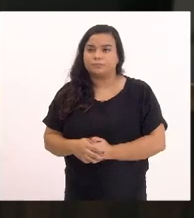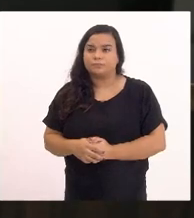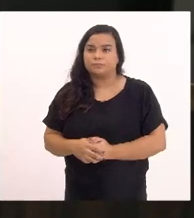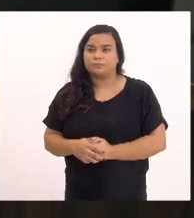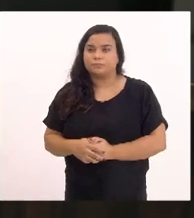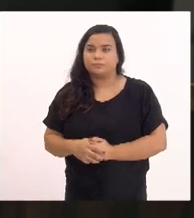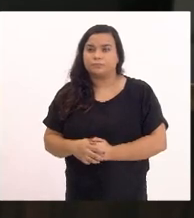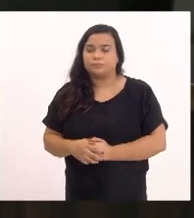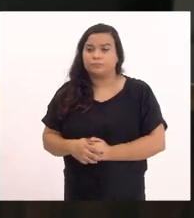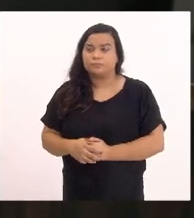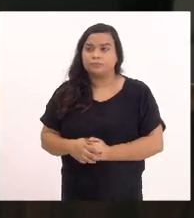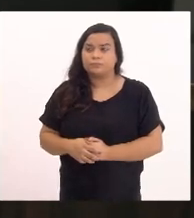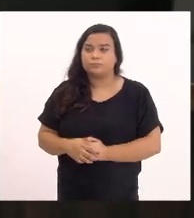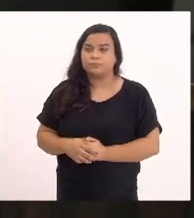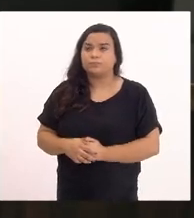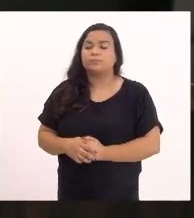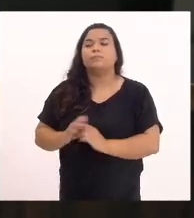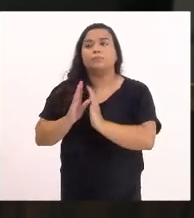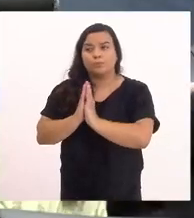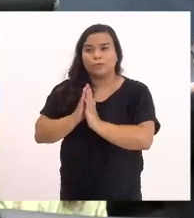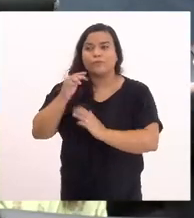Por favor, Paula, tudo bem?